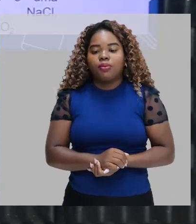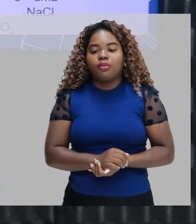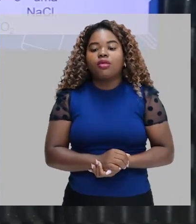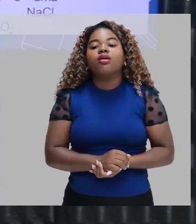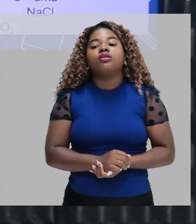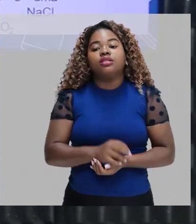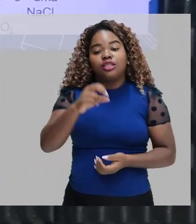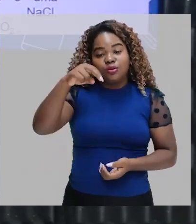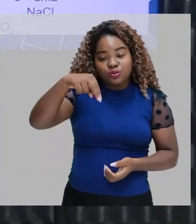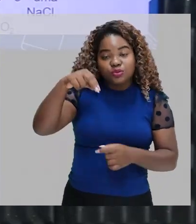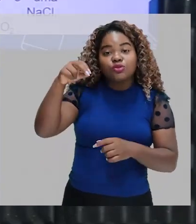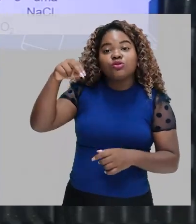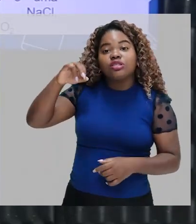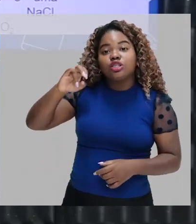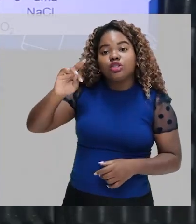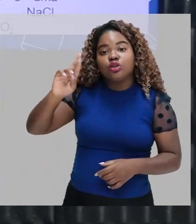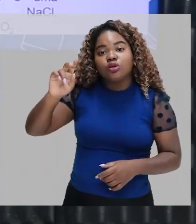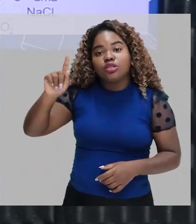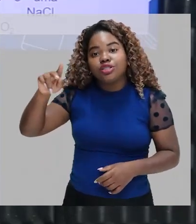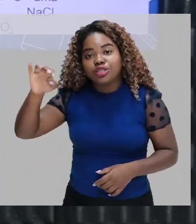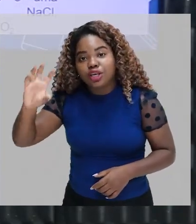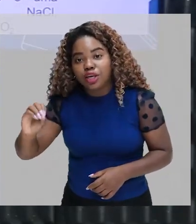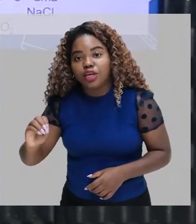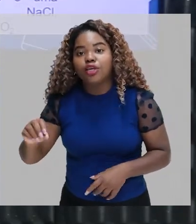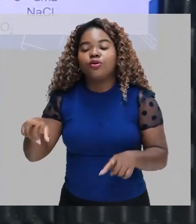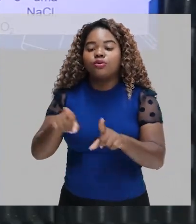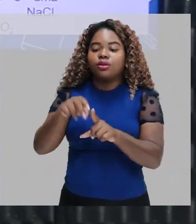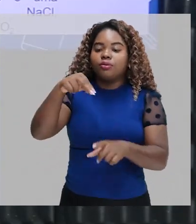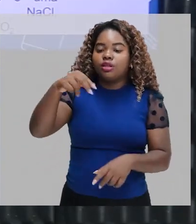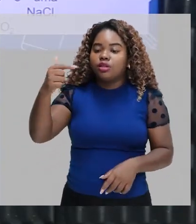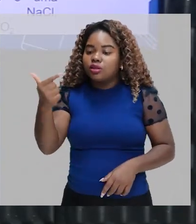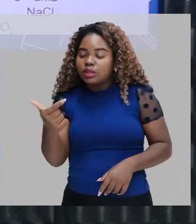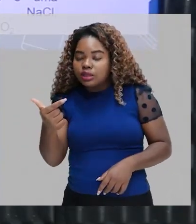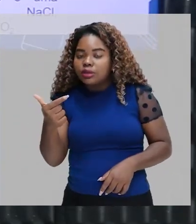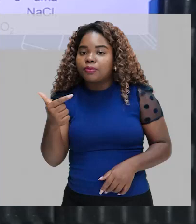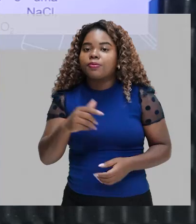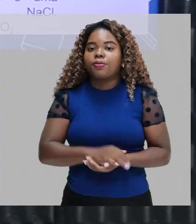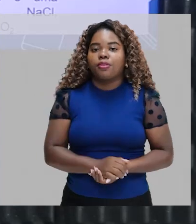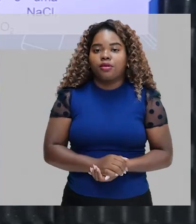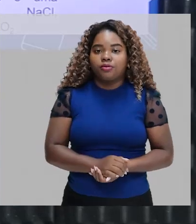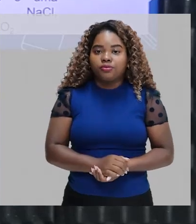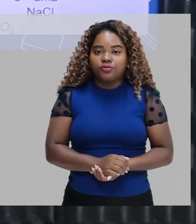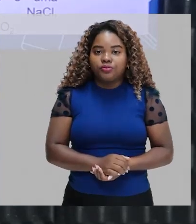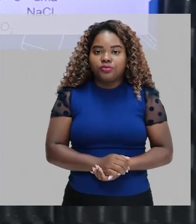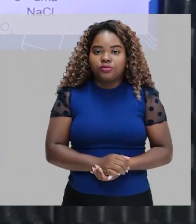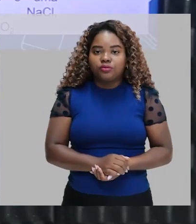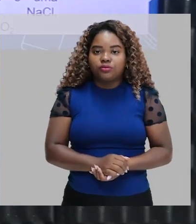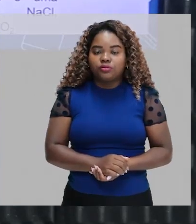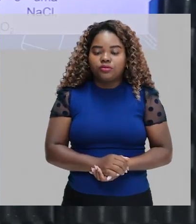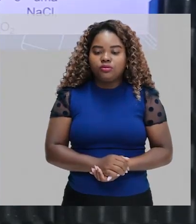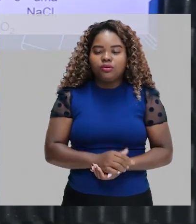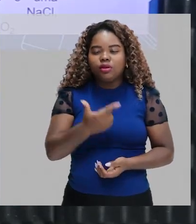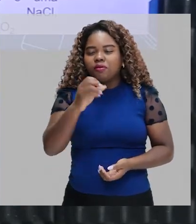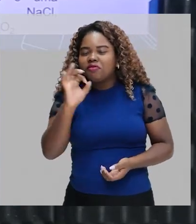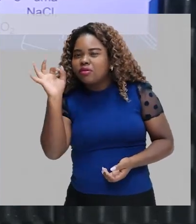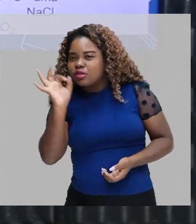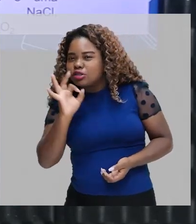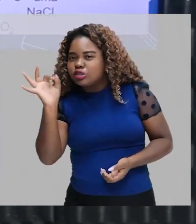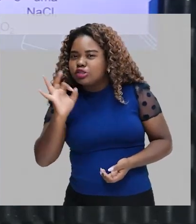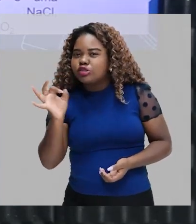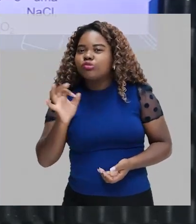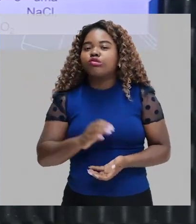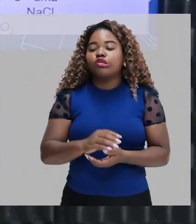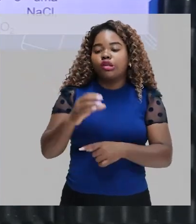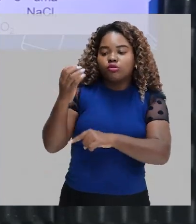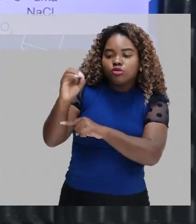gás nitrogênio, na sua maior parte é o gás N2, o gás nitrogênio, quase que 20% é